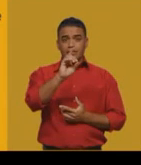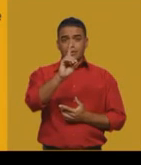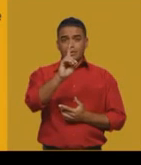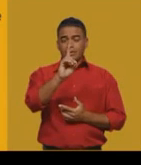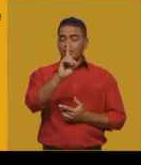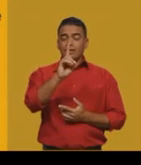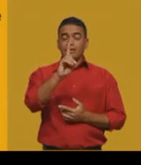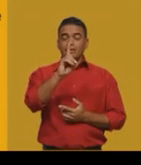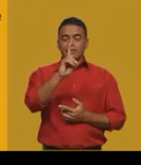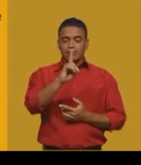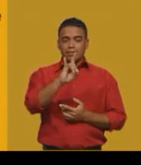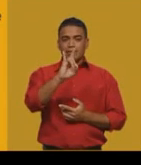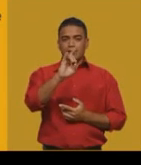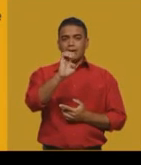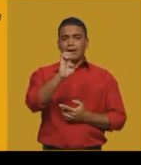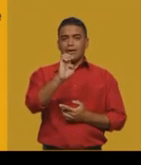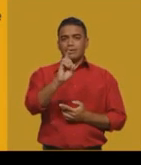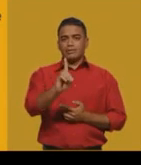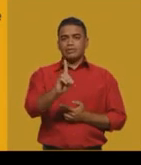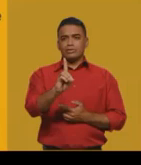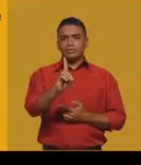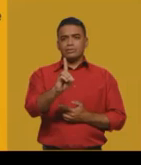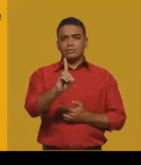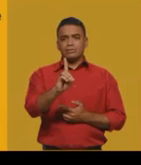died in